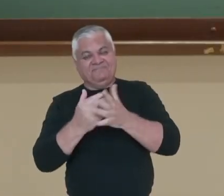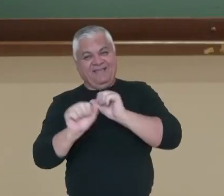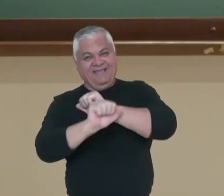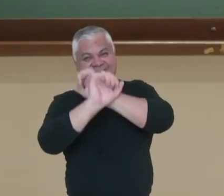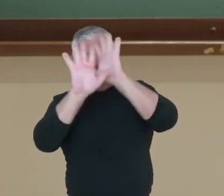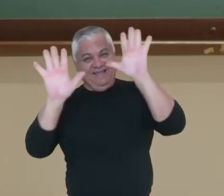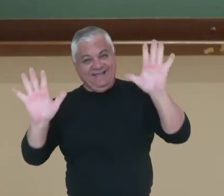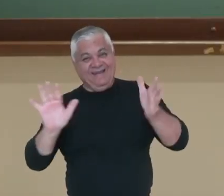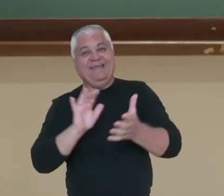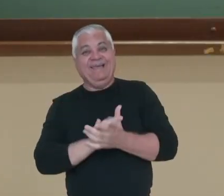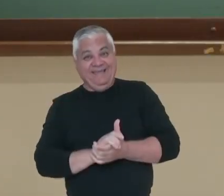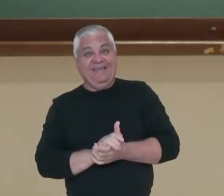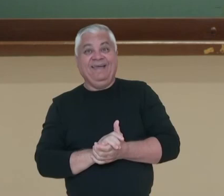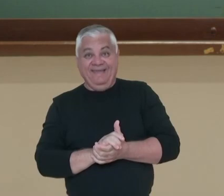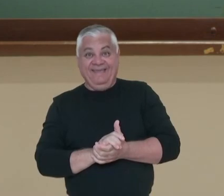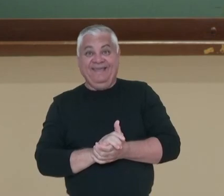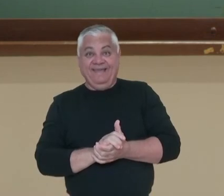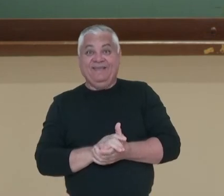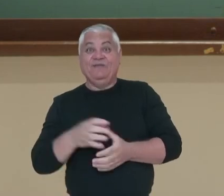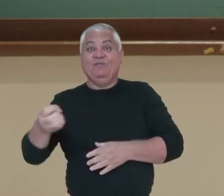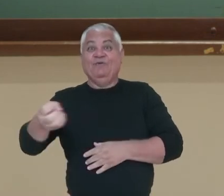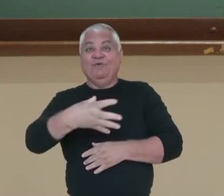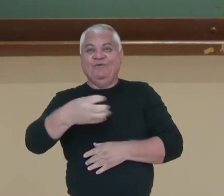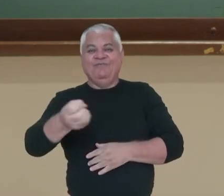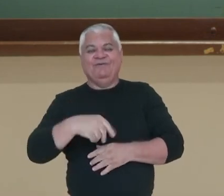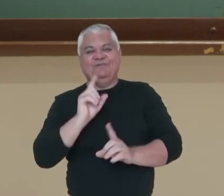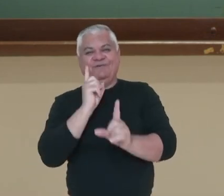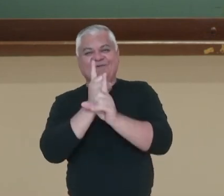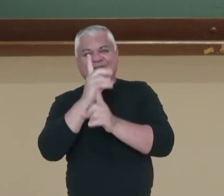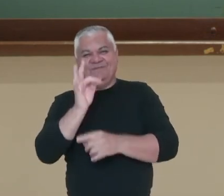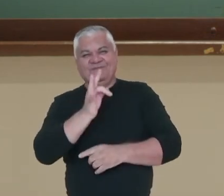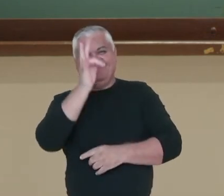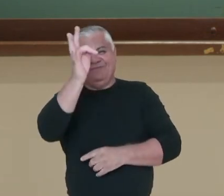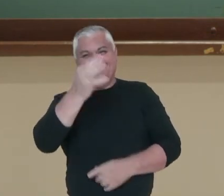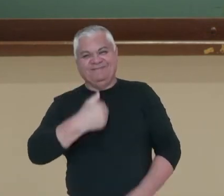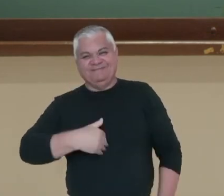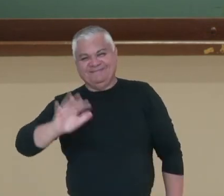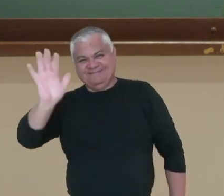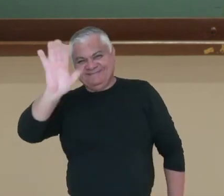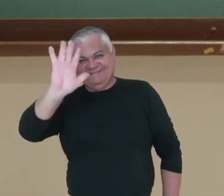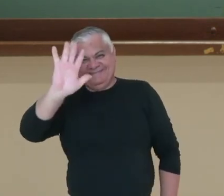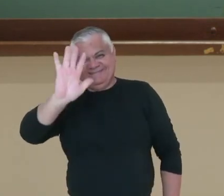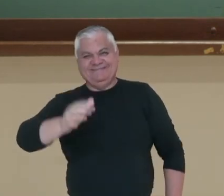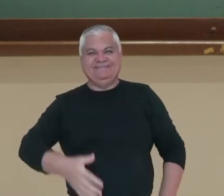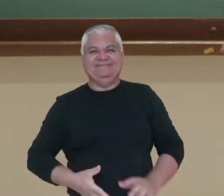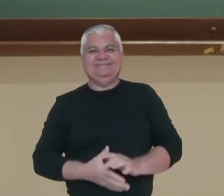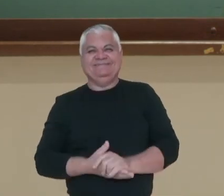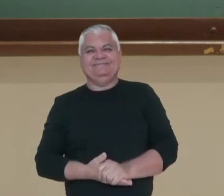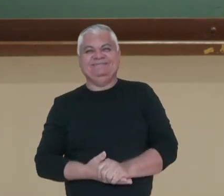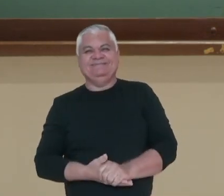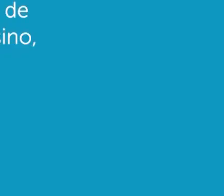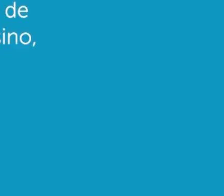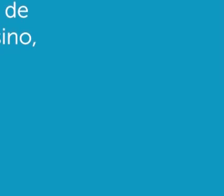esclarecedora, tenhamos aprendido bastante coisas novas e nos encontramos na próxima oportunidade. Até lá. Tchau, tchau.